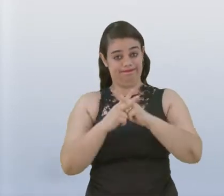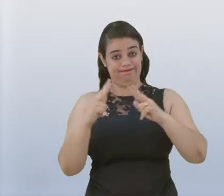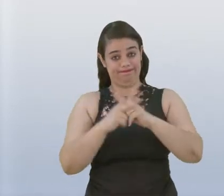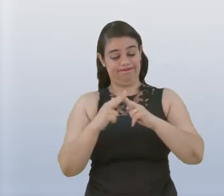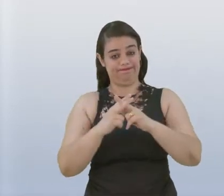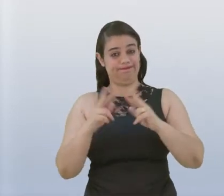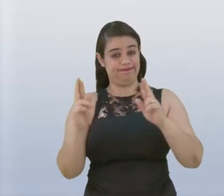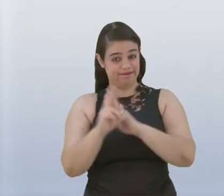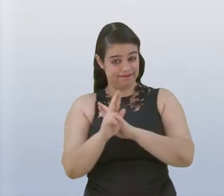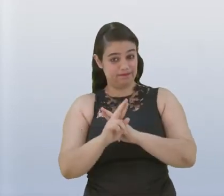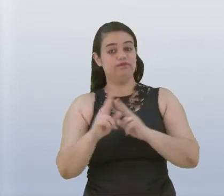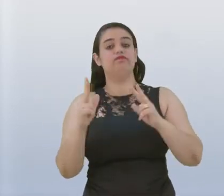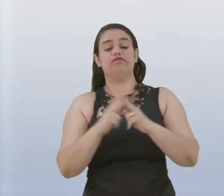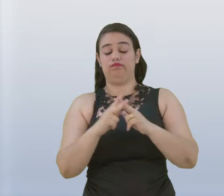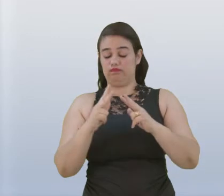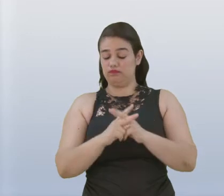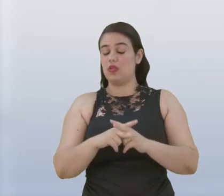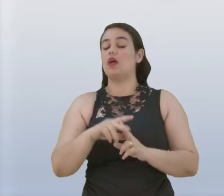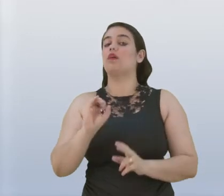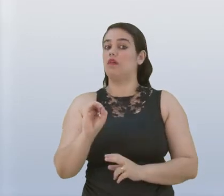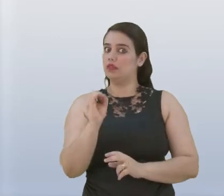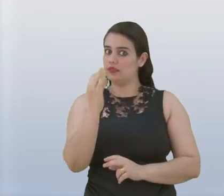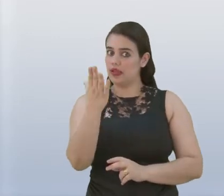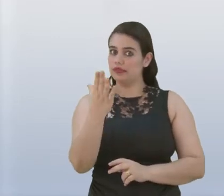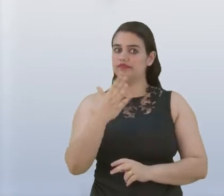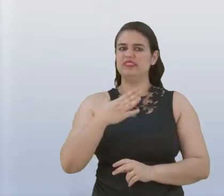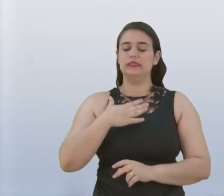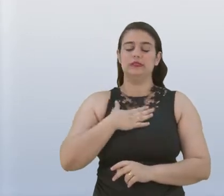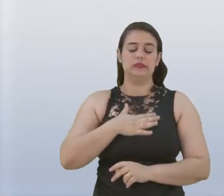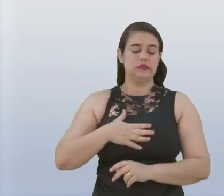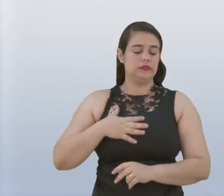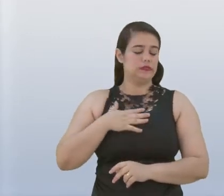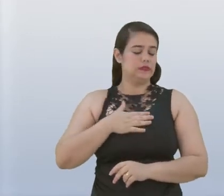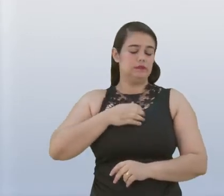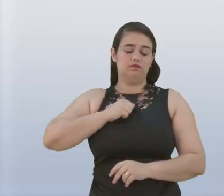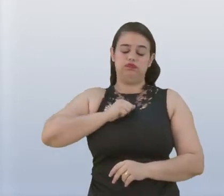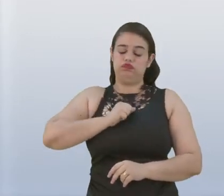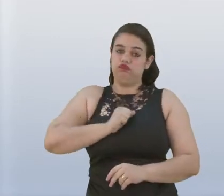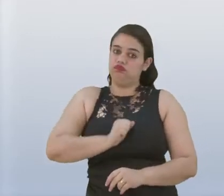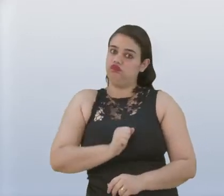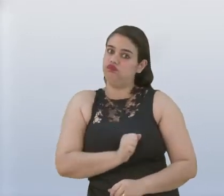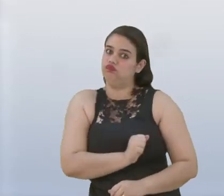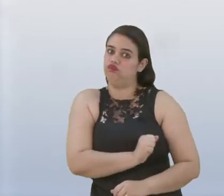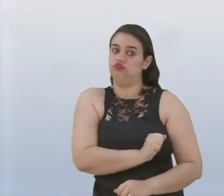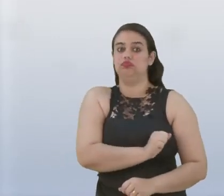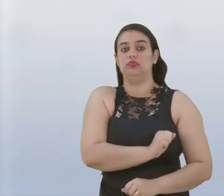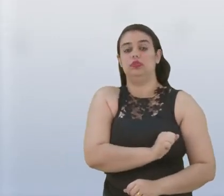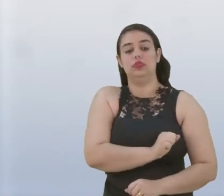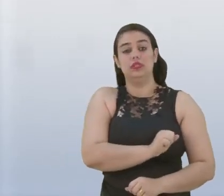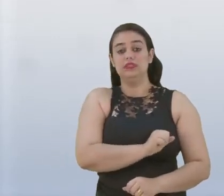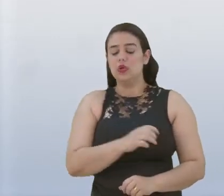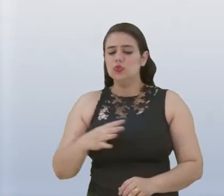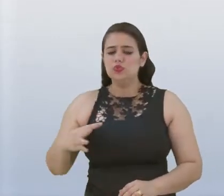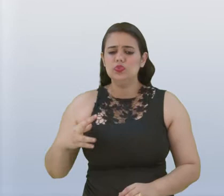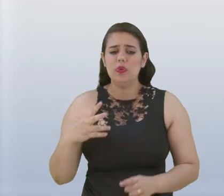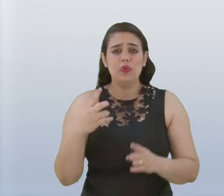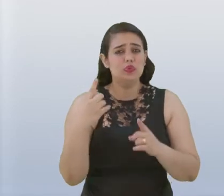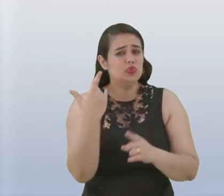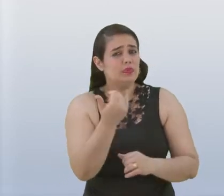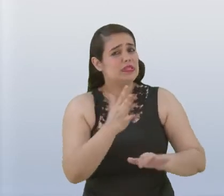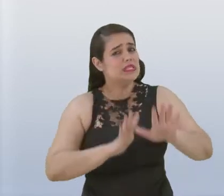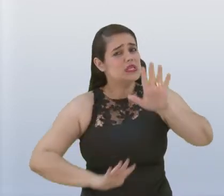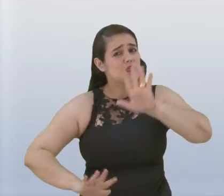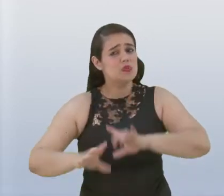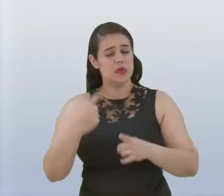ambiente organizacional. E mais, geram sentimentos como insatisfação e incômodo com a presença do outro. Todos